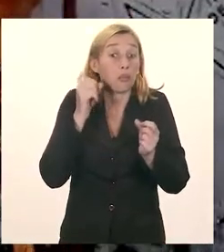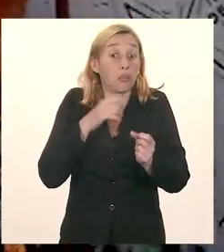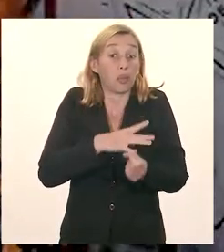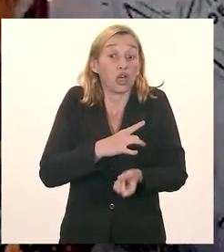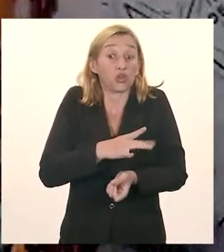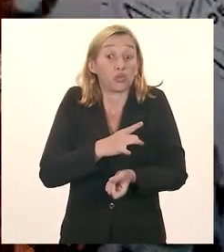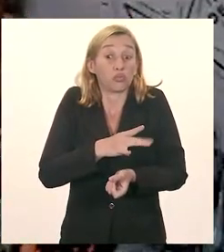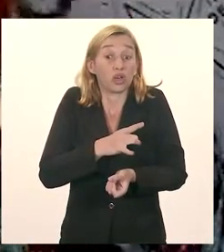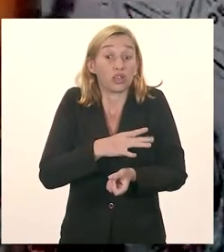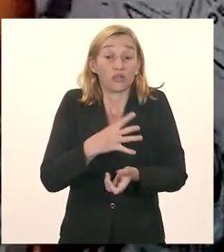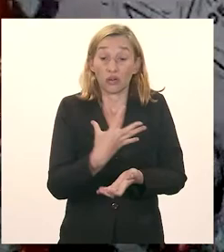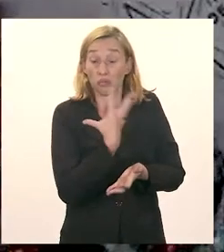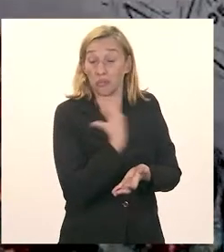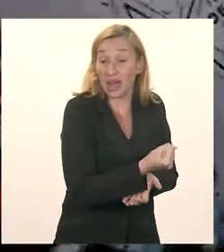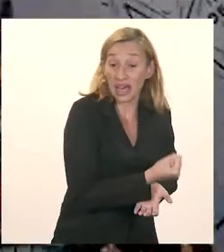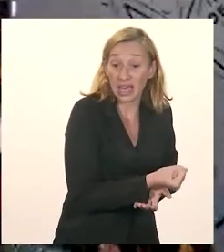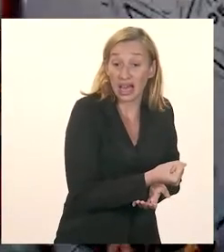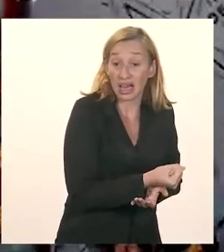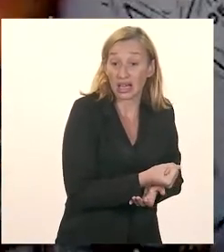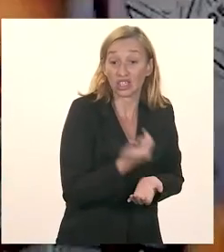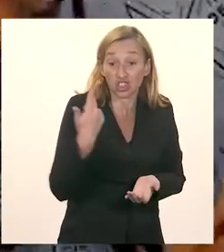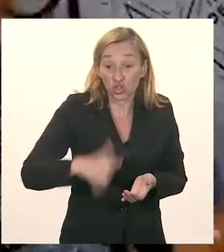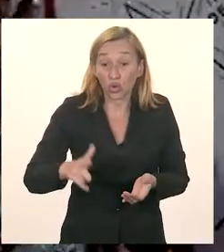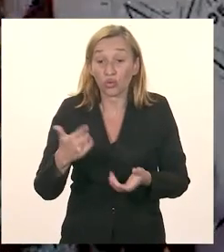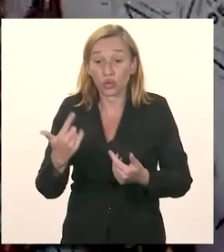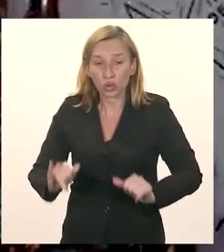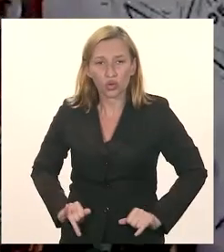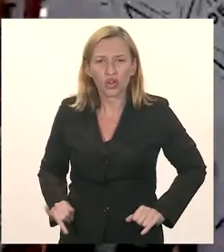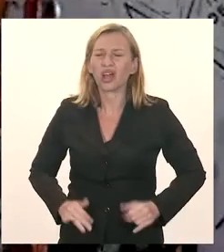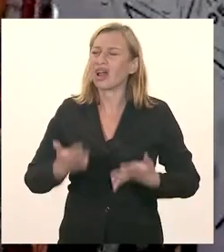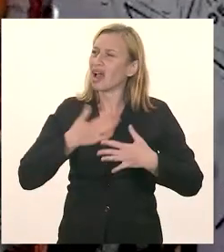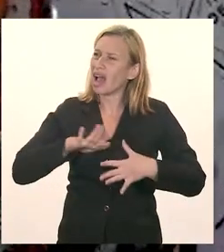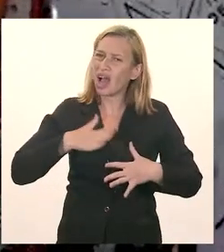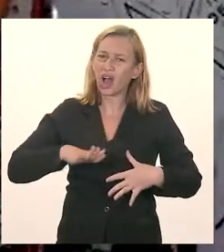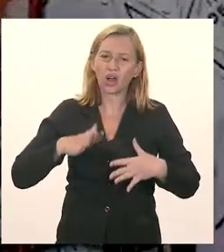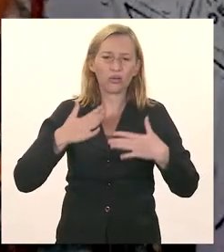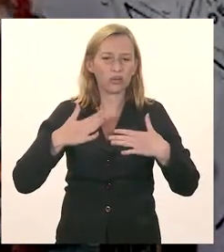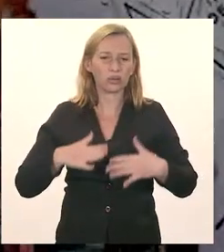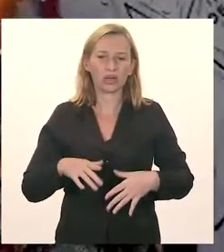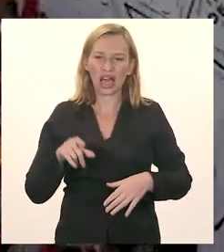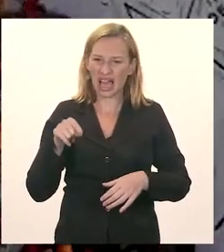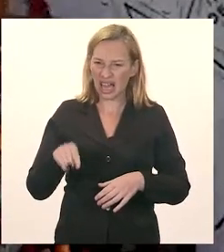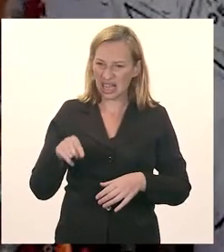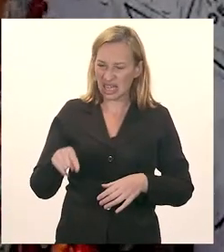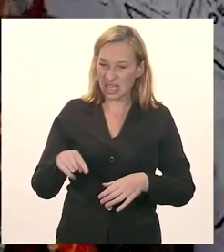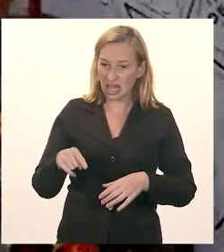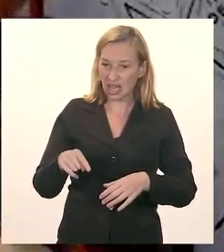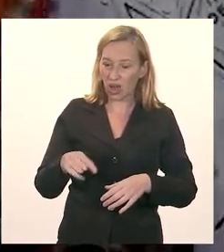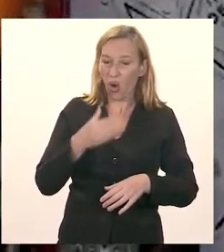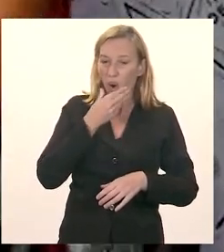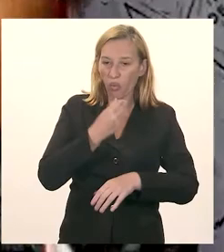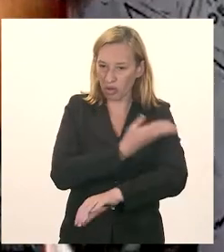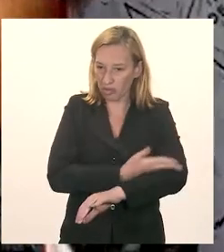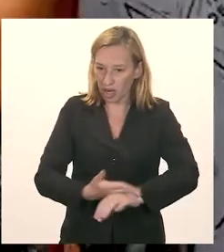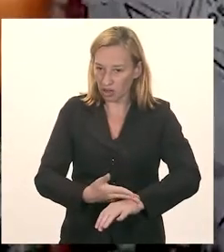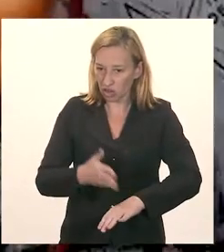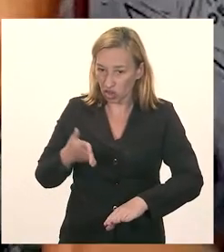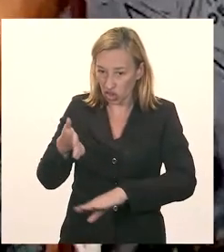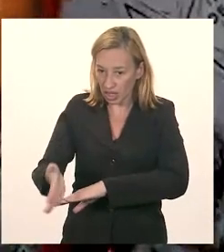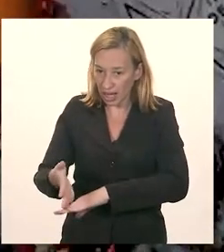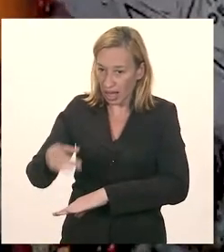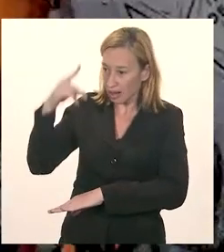Não, eles estão vindo atrás de mim, eles vão me pegar, vão me levar para a senzala de novo. Ela falou: pode ficar tranquilo, porque branco aqui não vem, não. Se ele